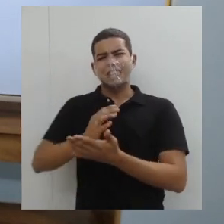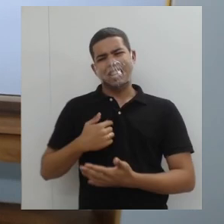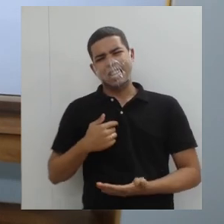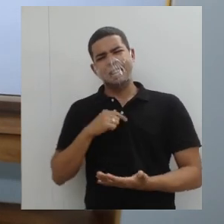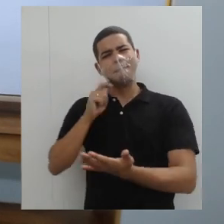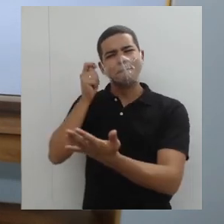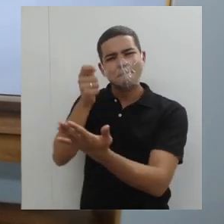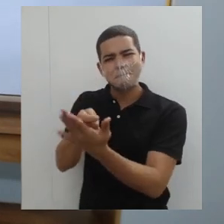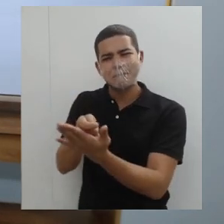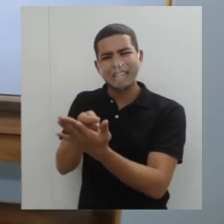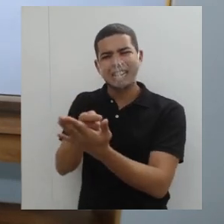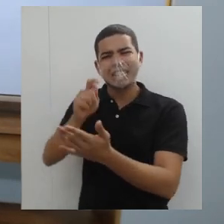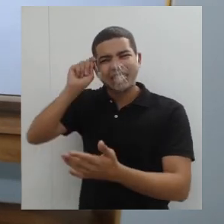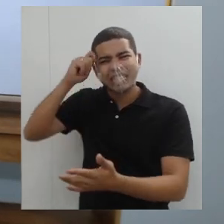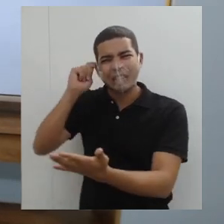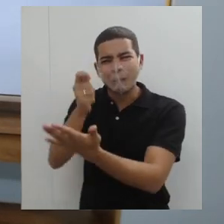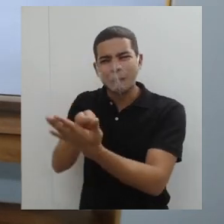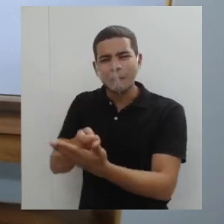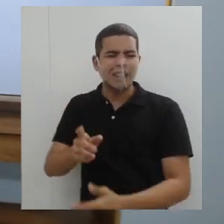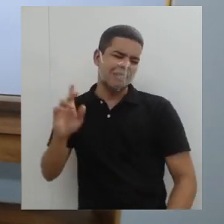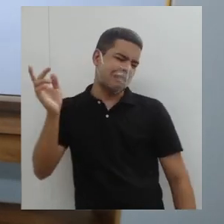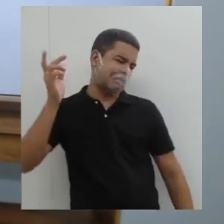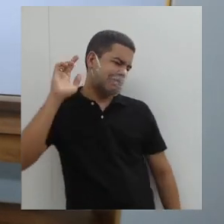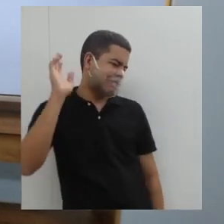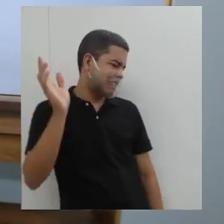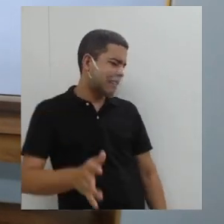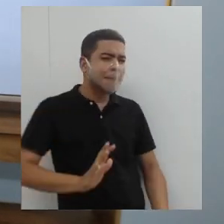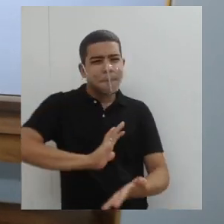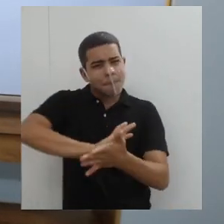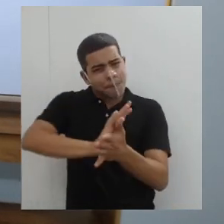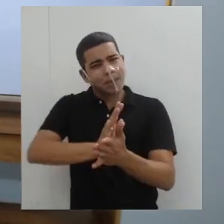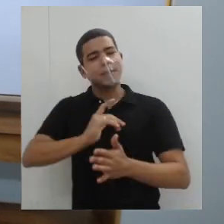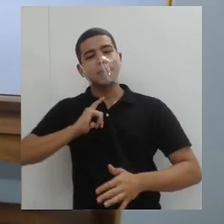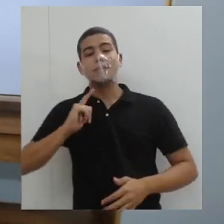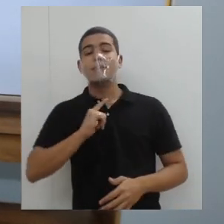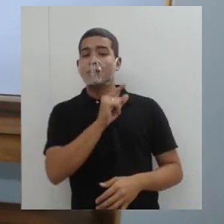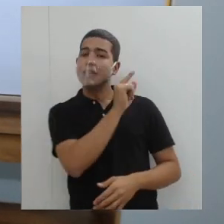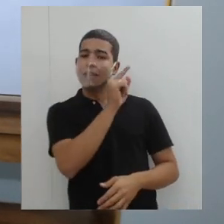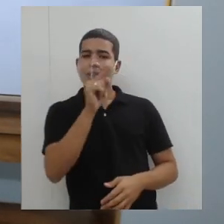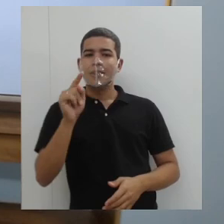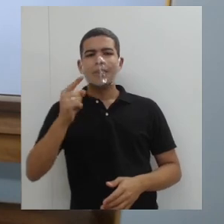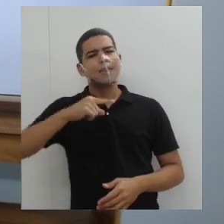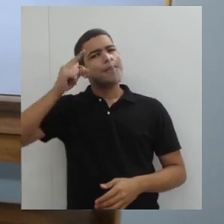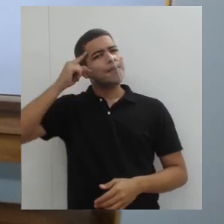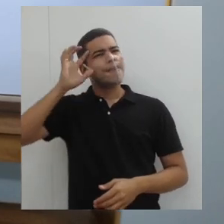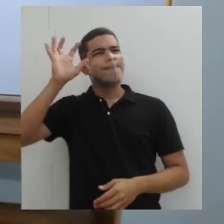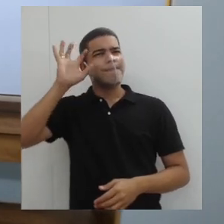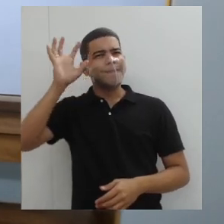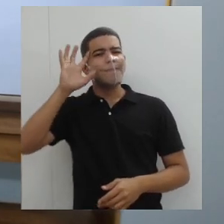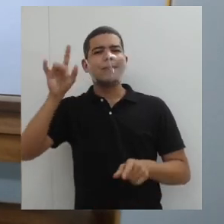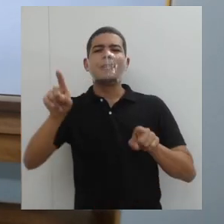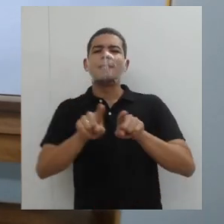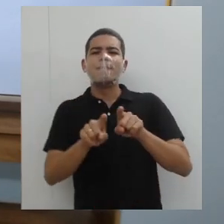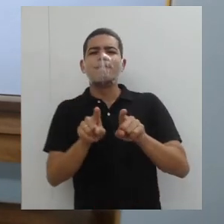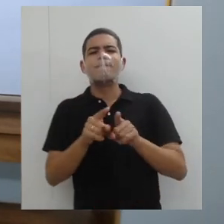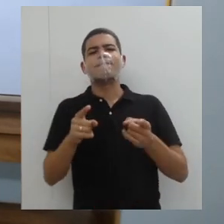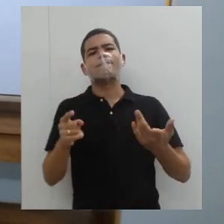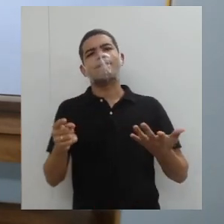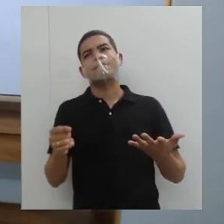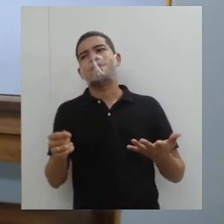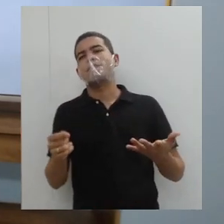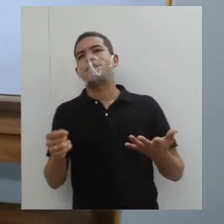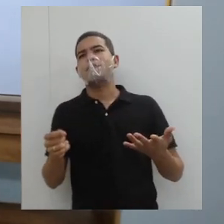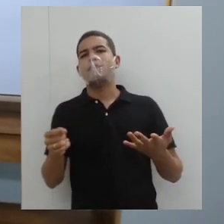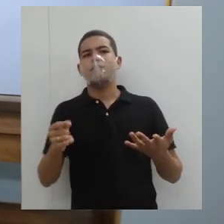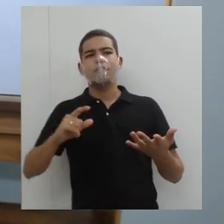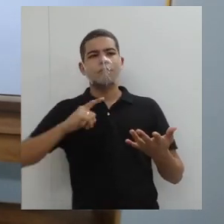mão de obra negra, tá certo? Então a gente precisa repensar essas relações e a gente precisa pensar essa forma,